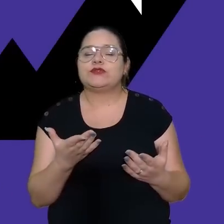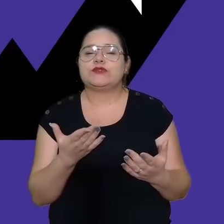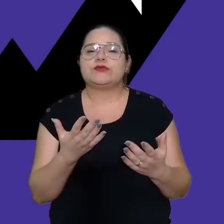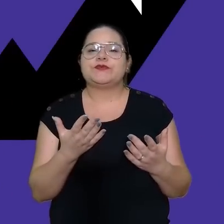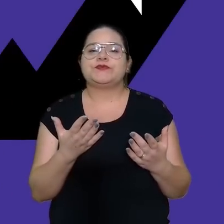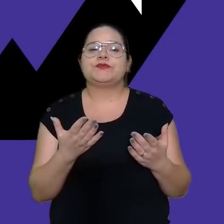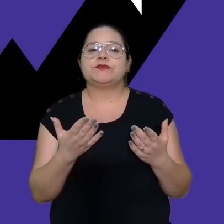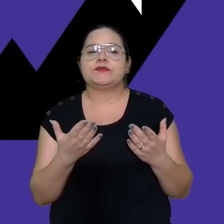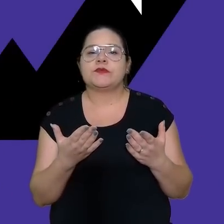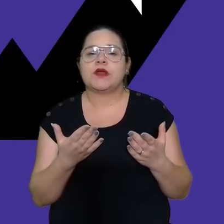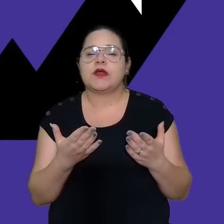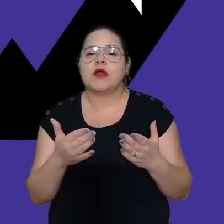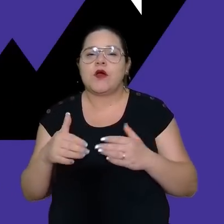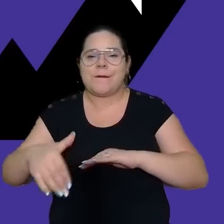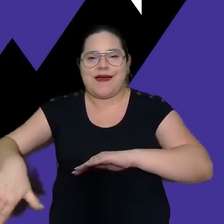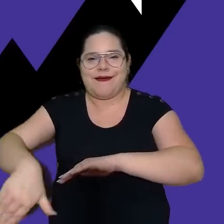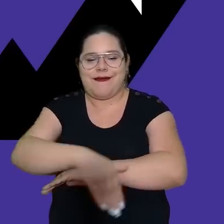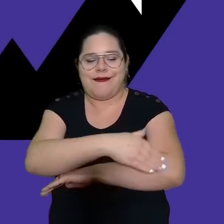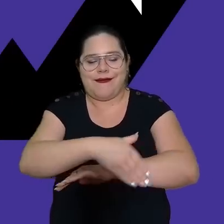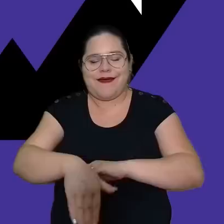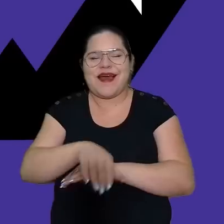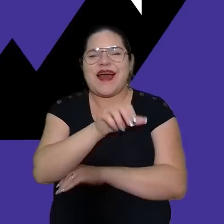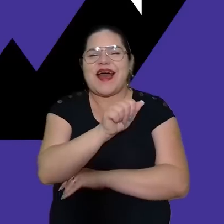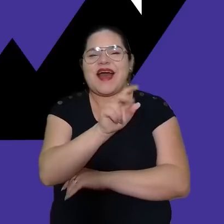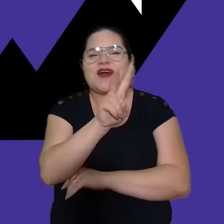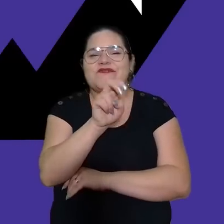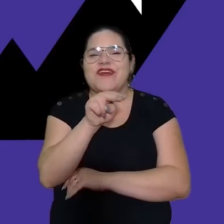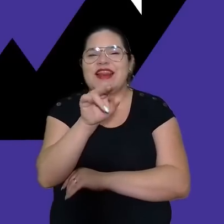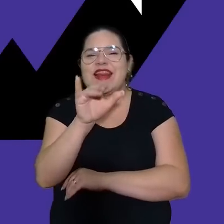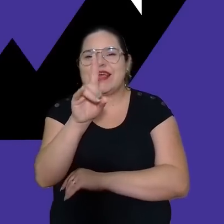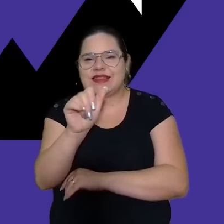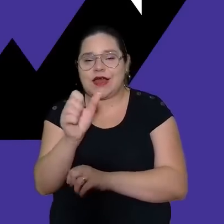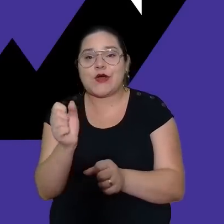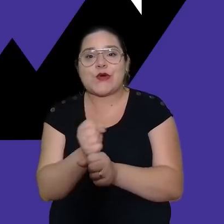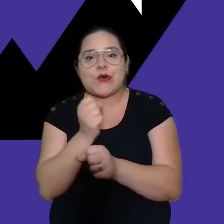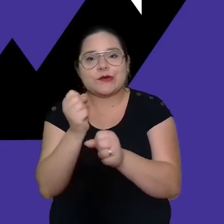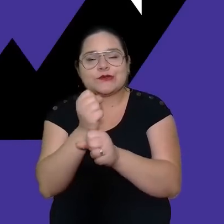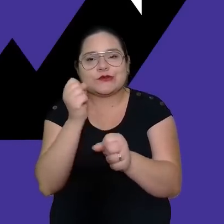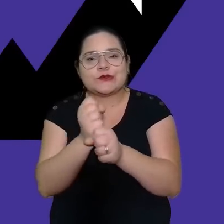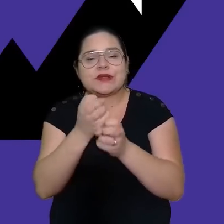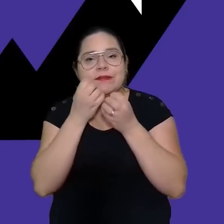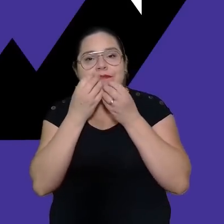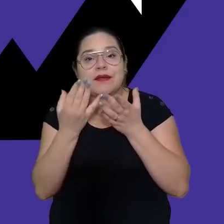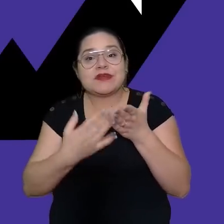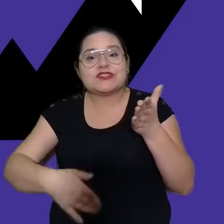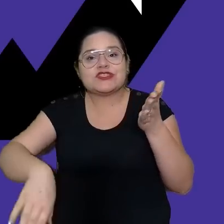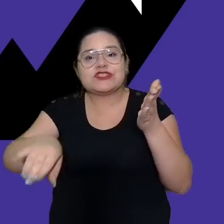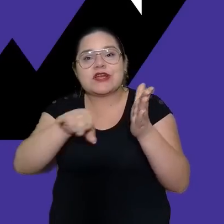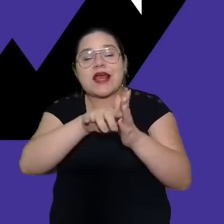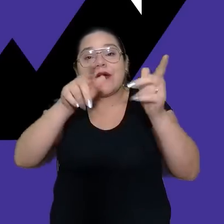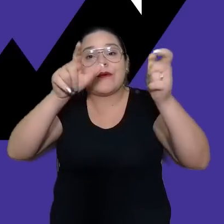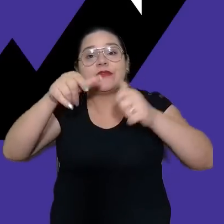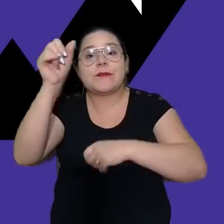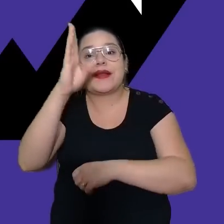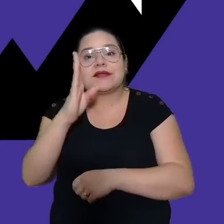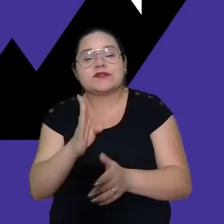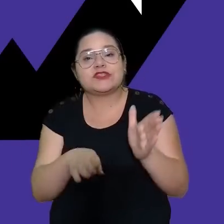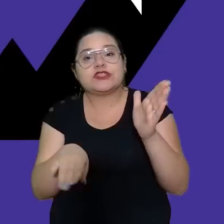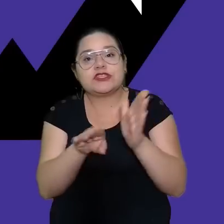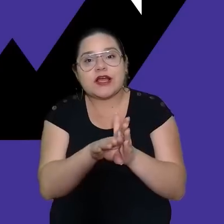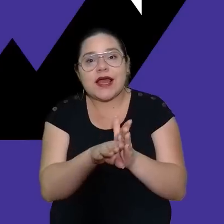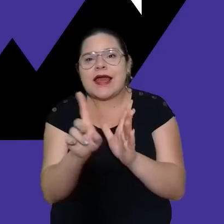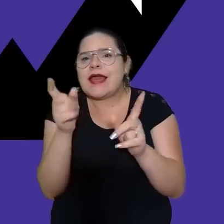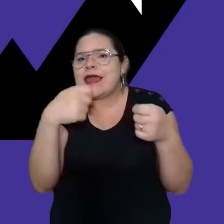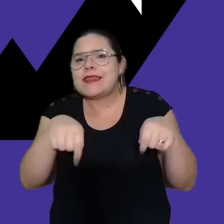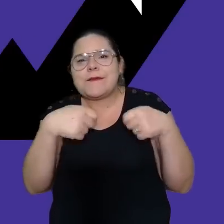bem construída, muito bem pavimentada, para chegar onde o Brasil precisa sem nenhum tipo